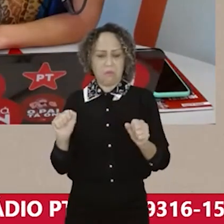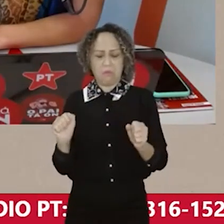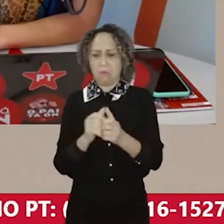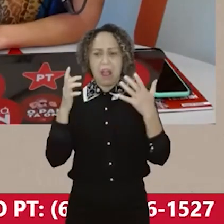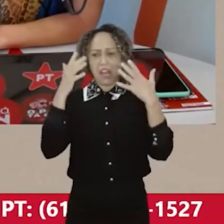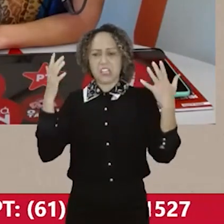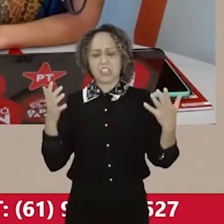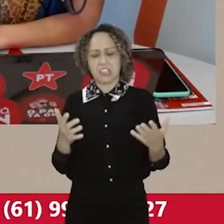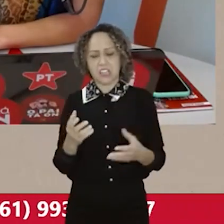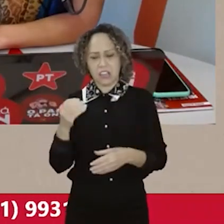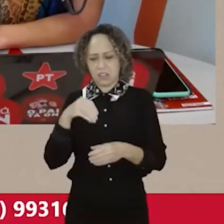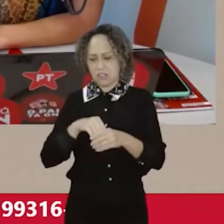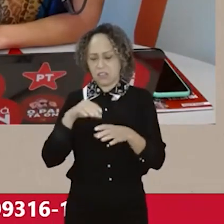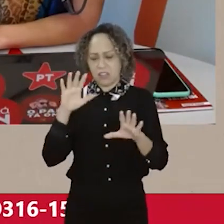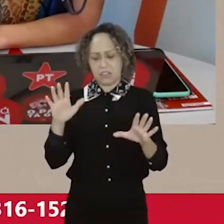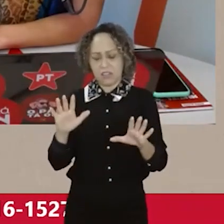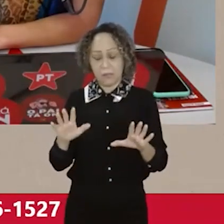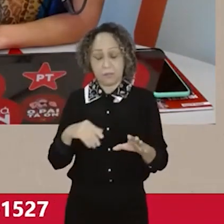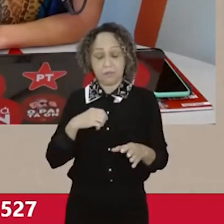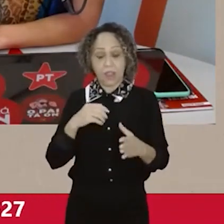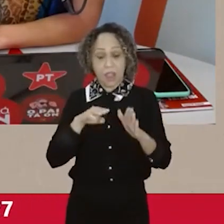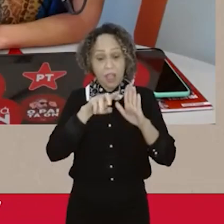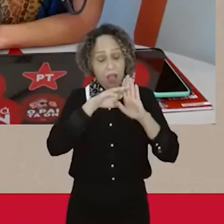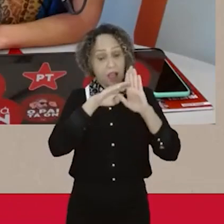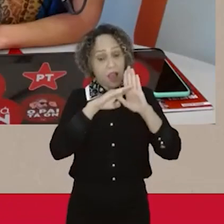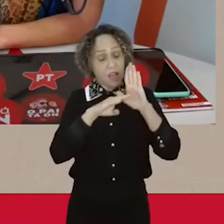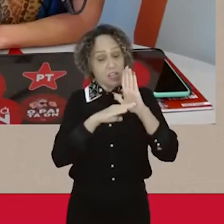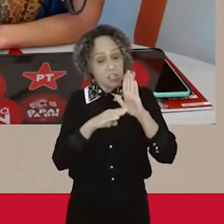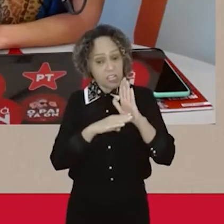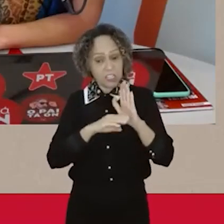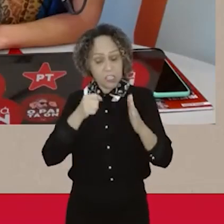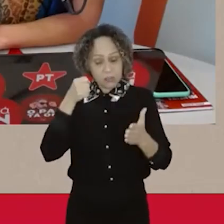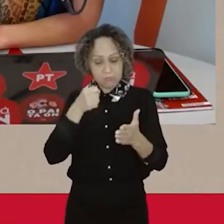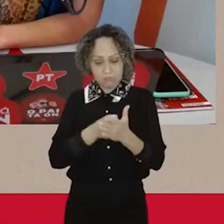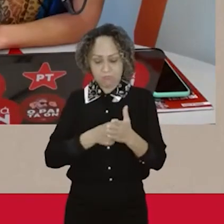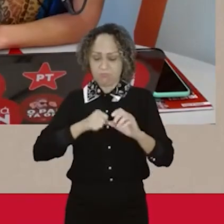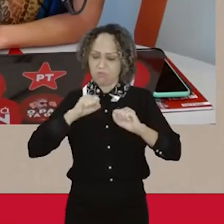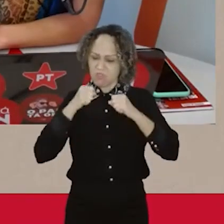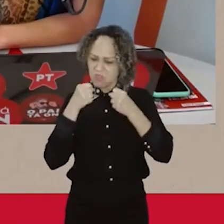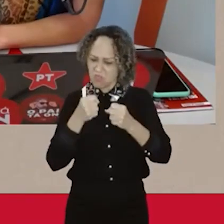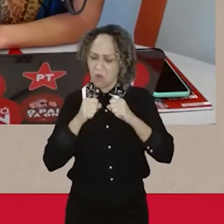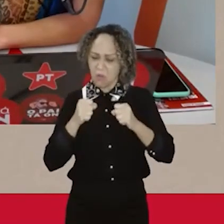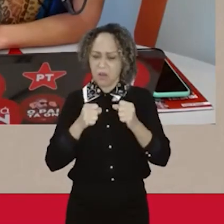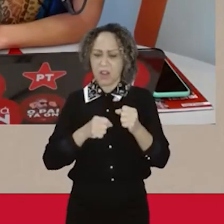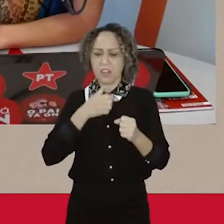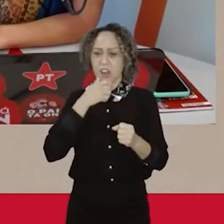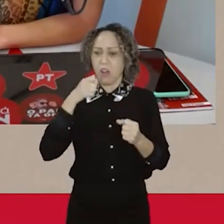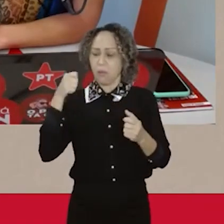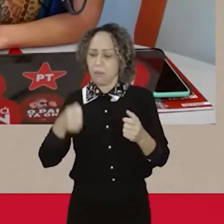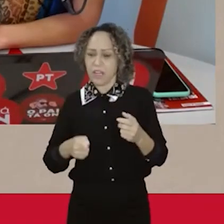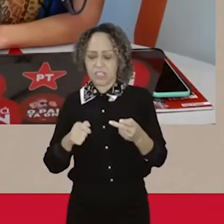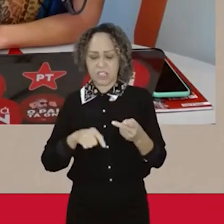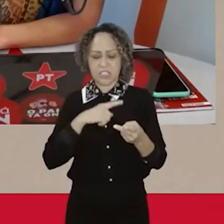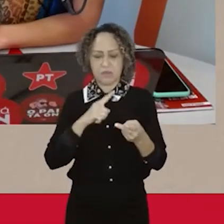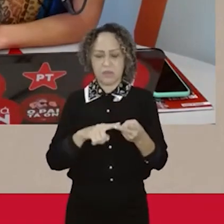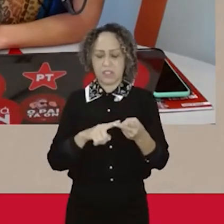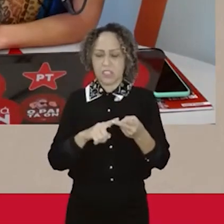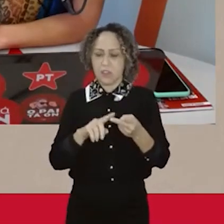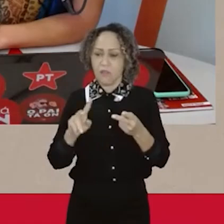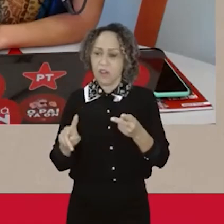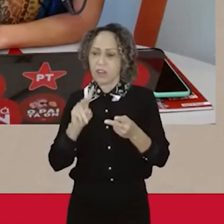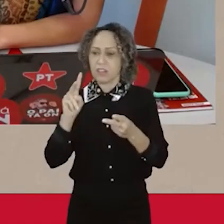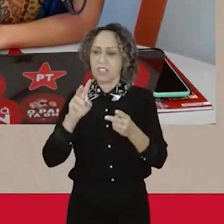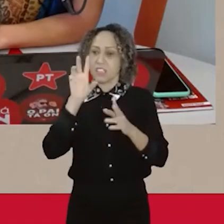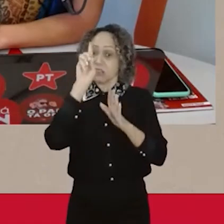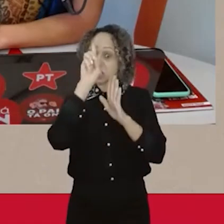de combate ao machismo, a agenda de construção e valorização de direitos para as mulheres é